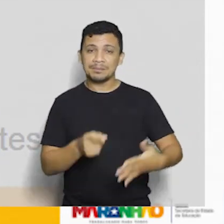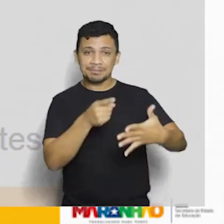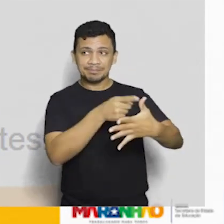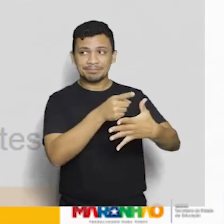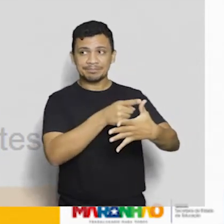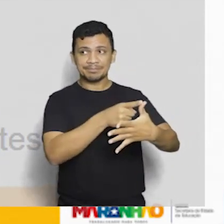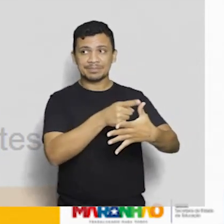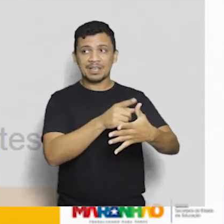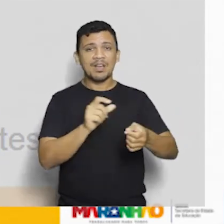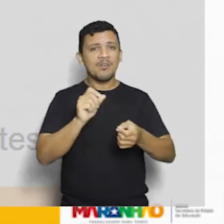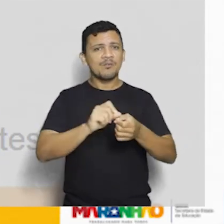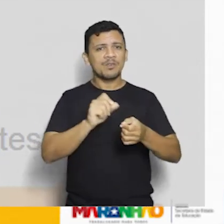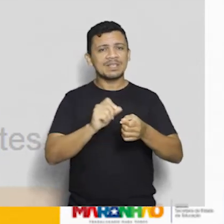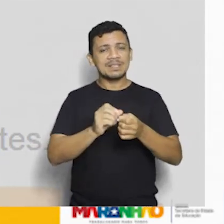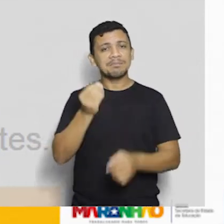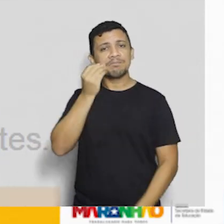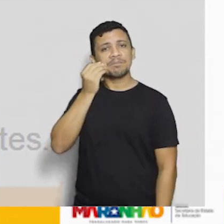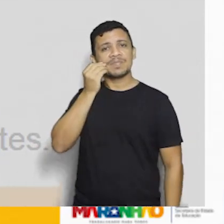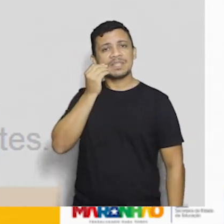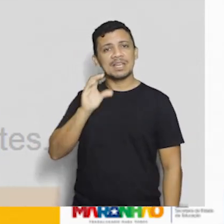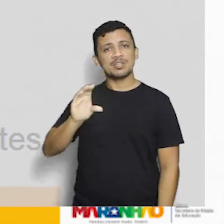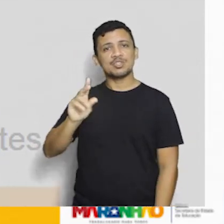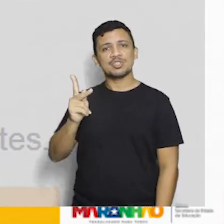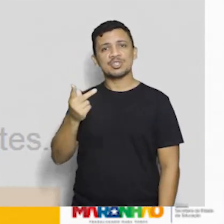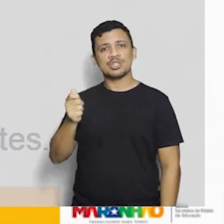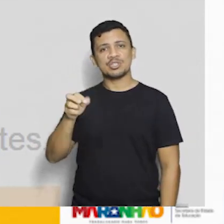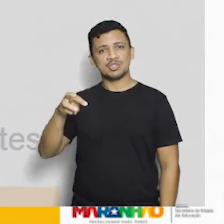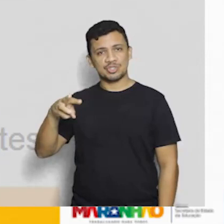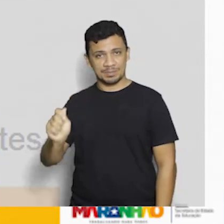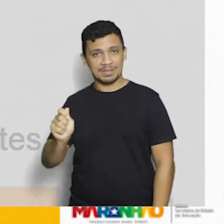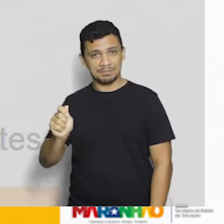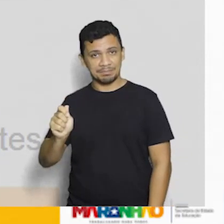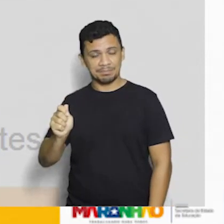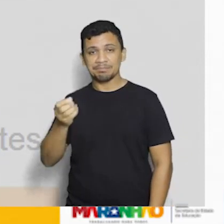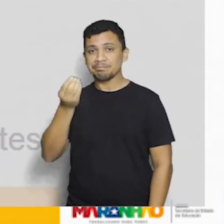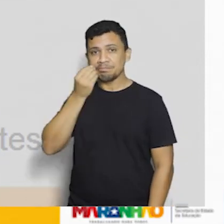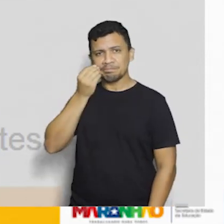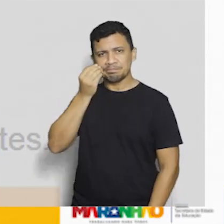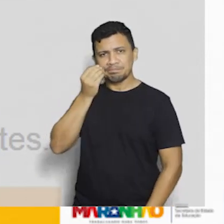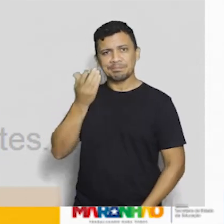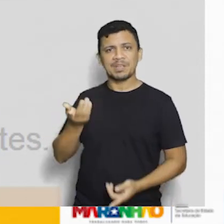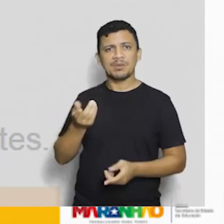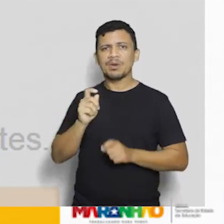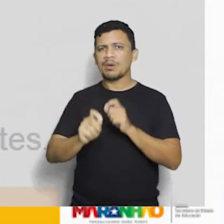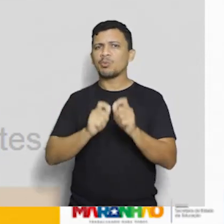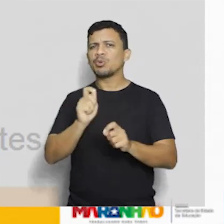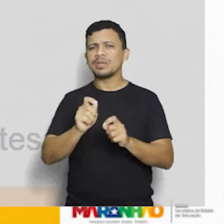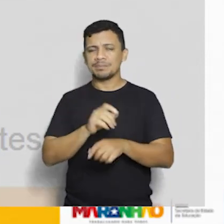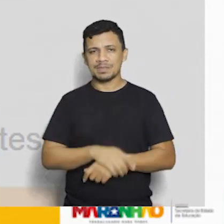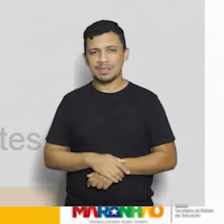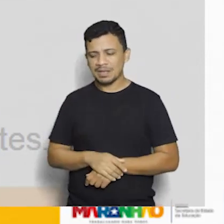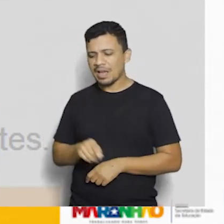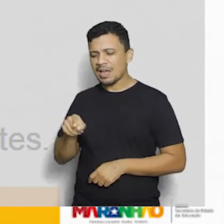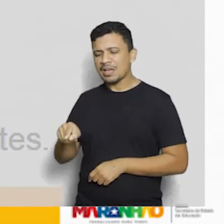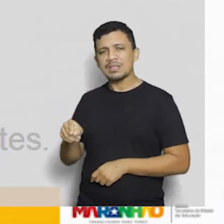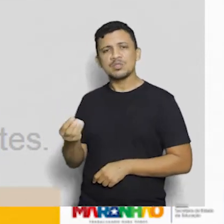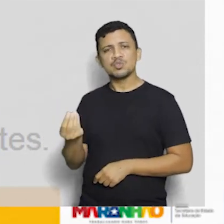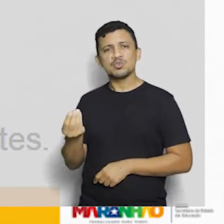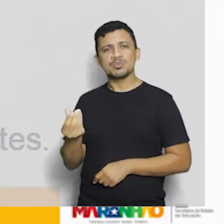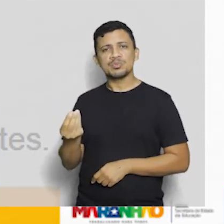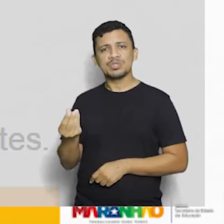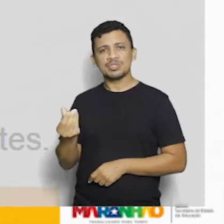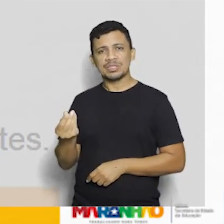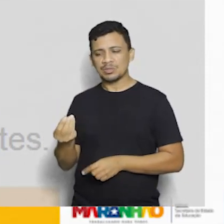A, realização do teste de chama, ok? O teste de chama, eu vou levar a substância ao bico